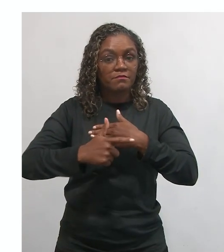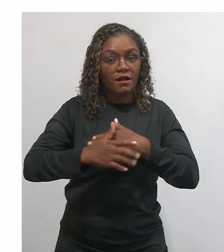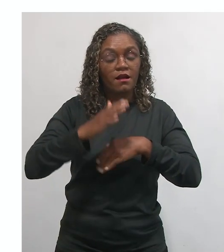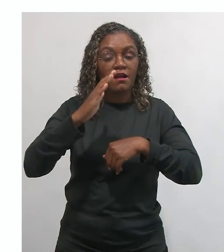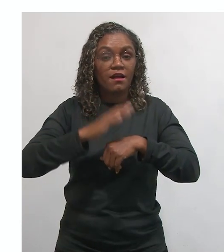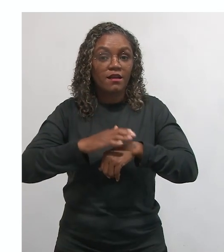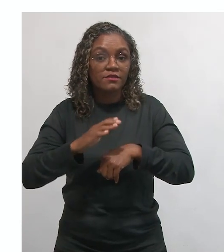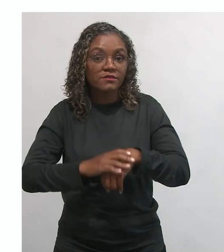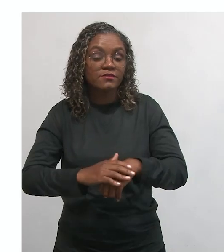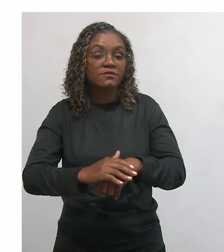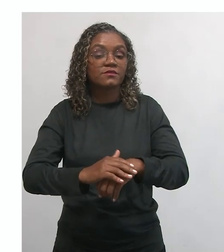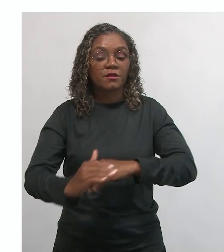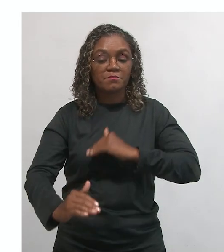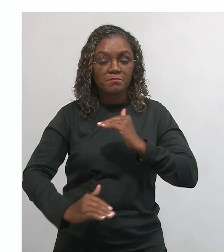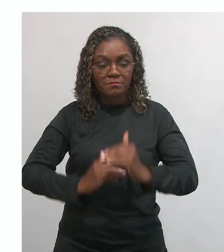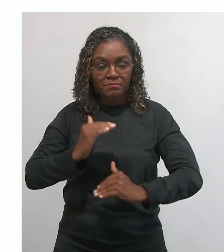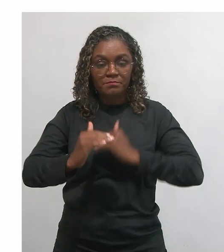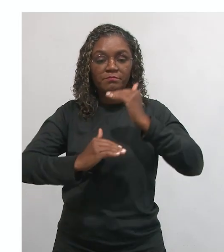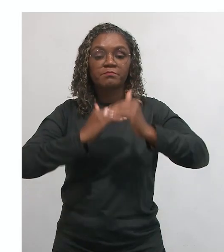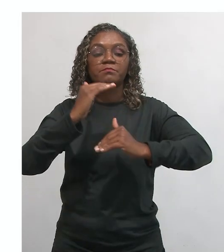por meio de uma ação